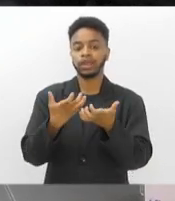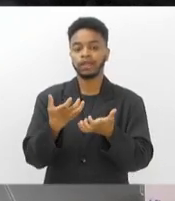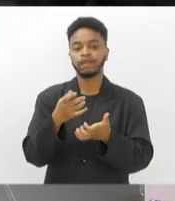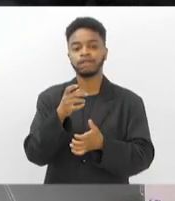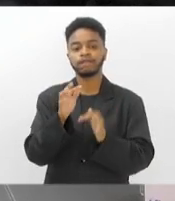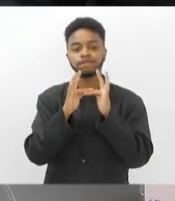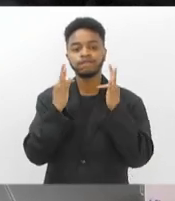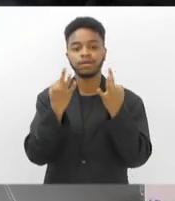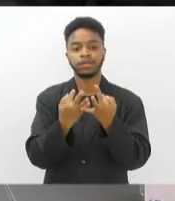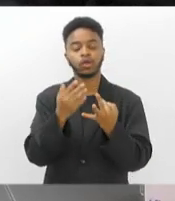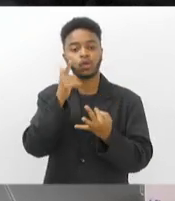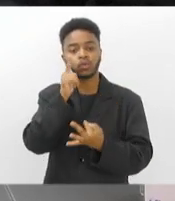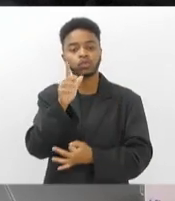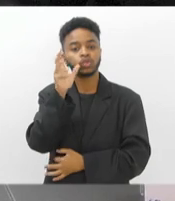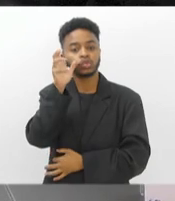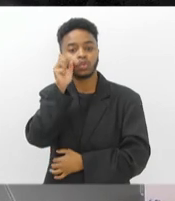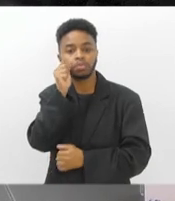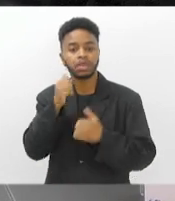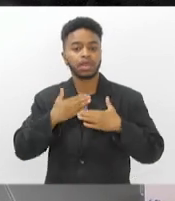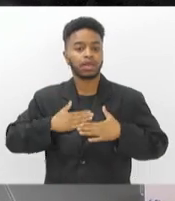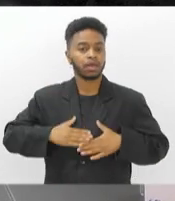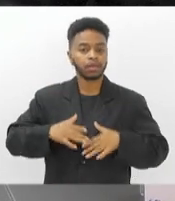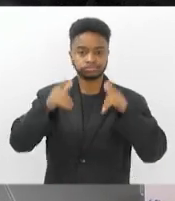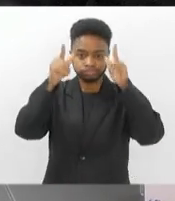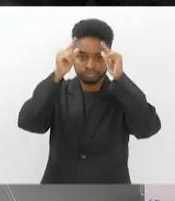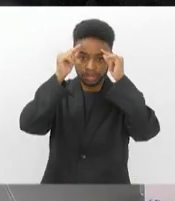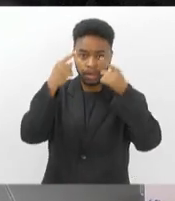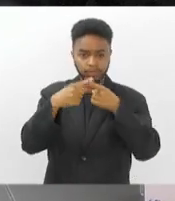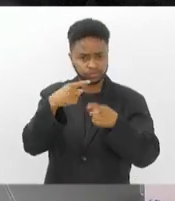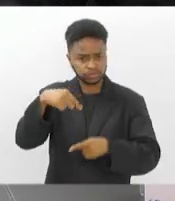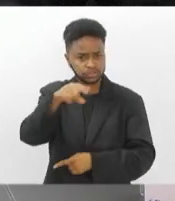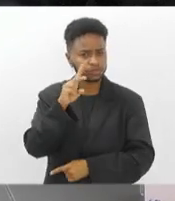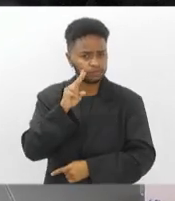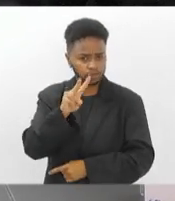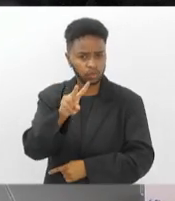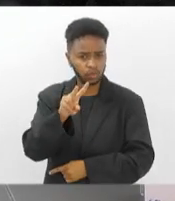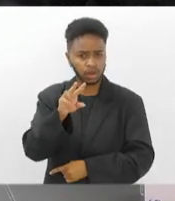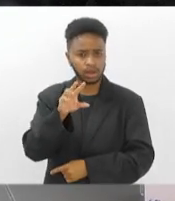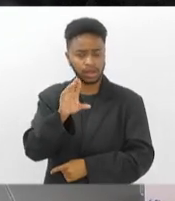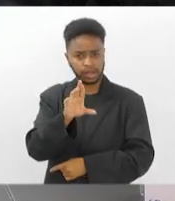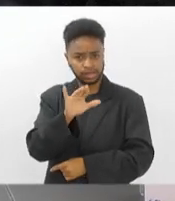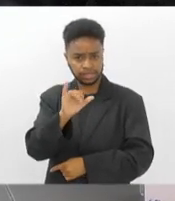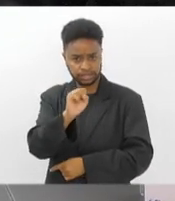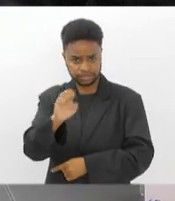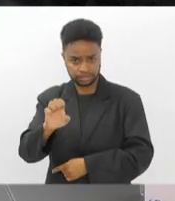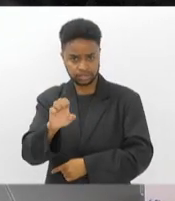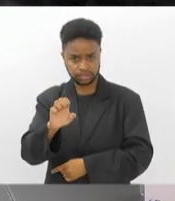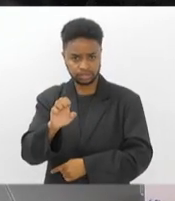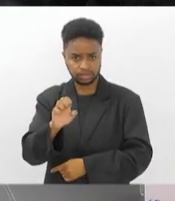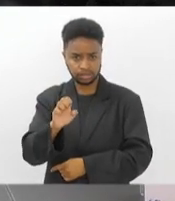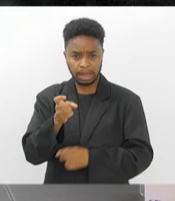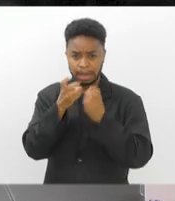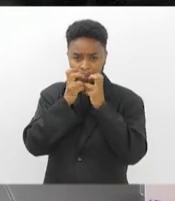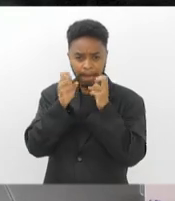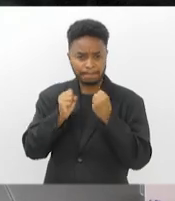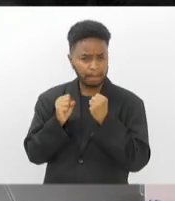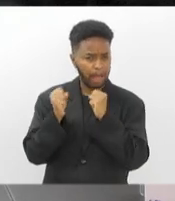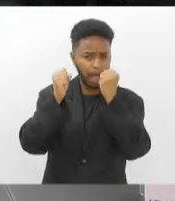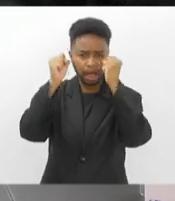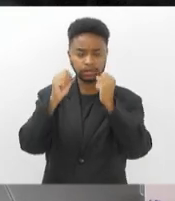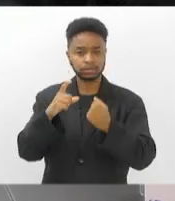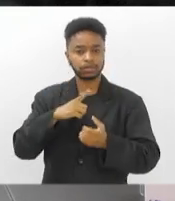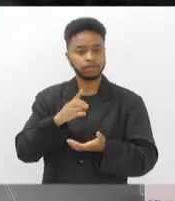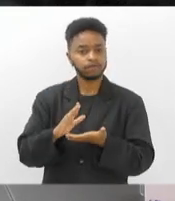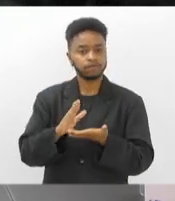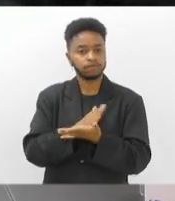voltem a dormir porque vocês viram ali a crise Tiago é isso que a gente vê verdade tem pai e mãe que não dorme mais